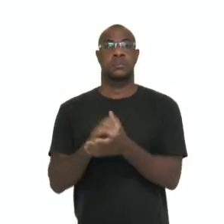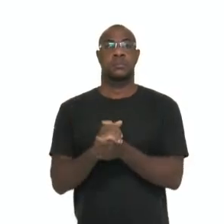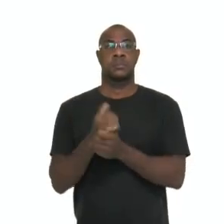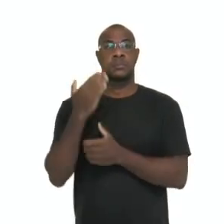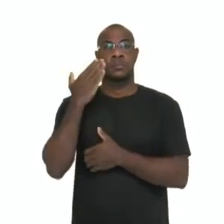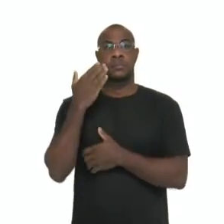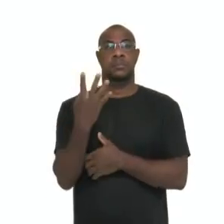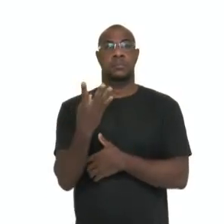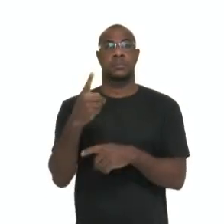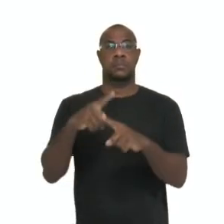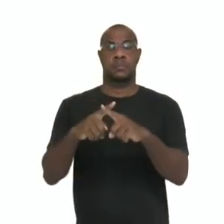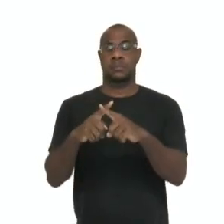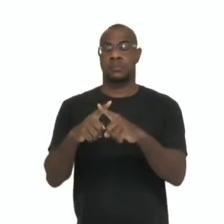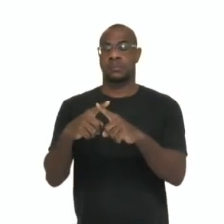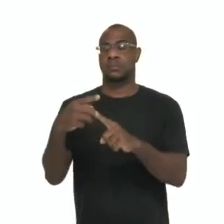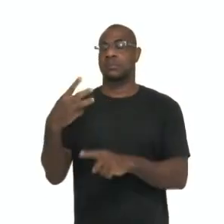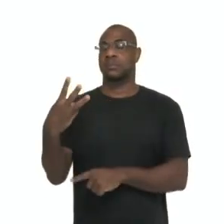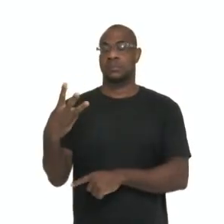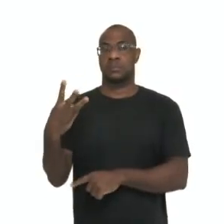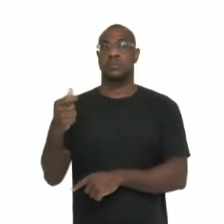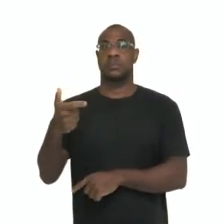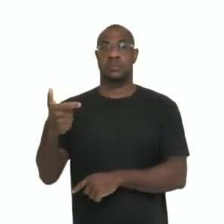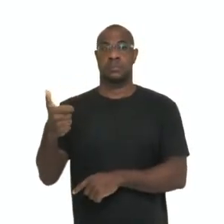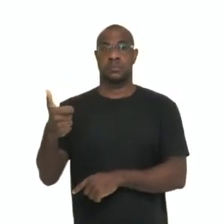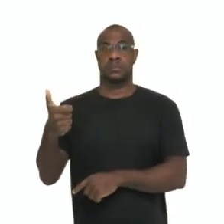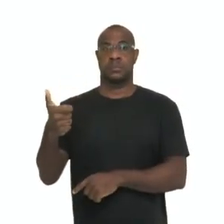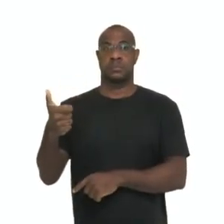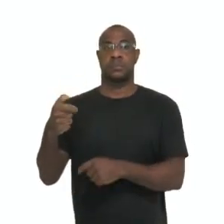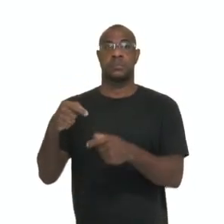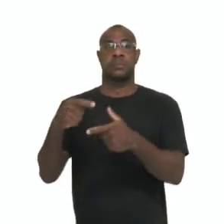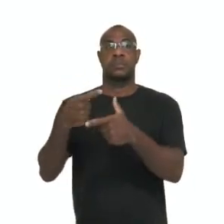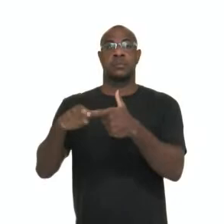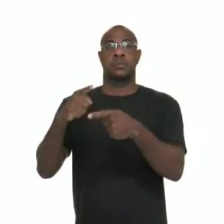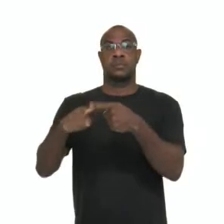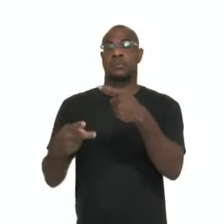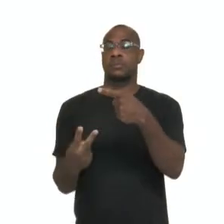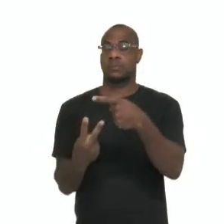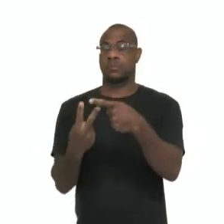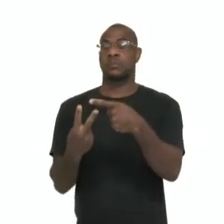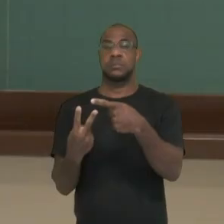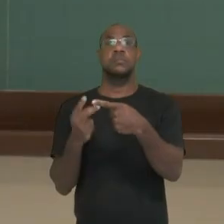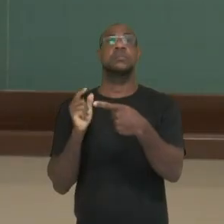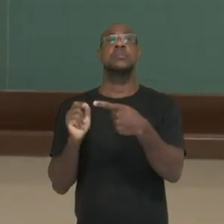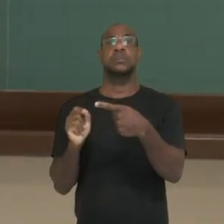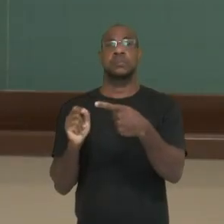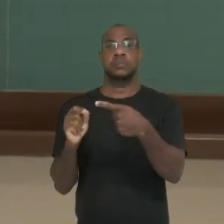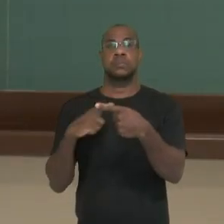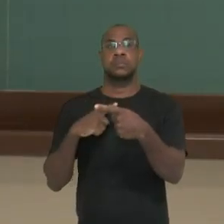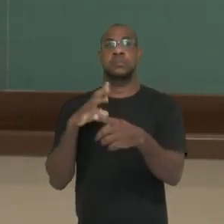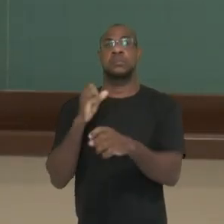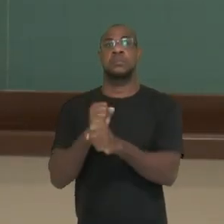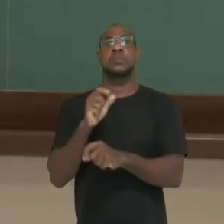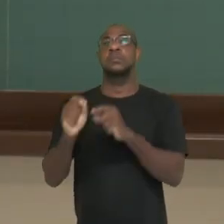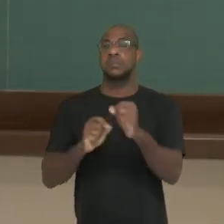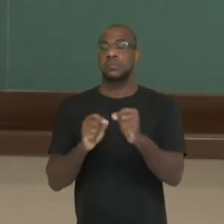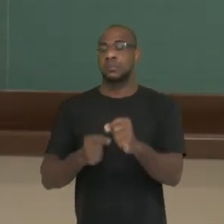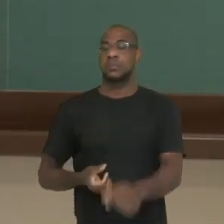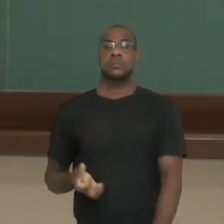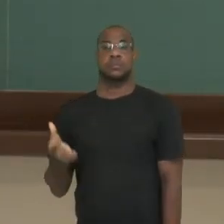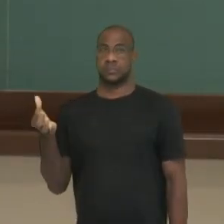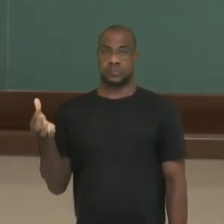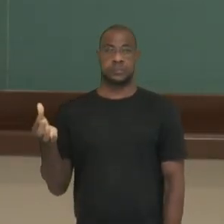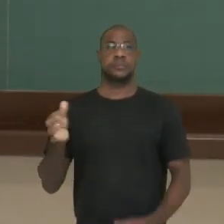que 4 vezes 3 é 12, dividido por 2, eu tenho um total de